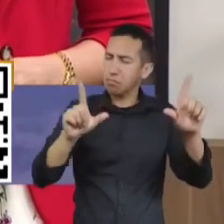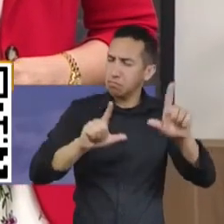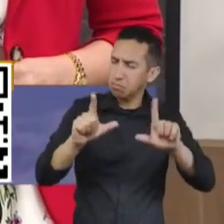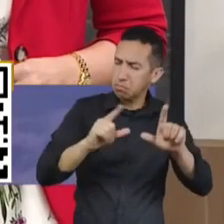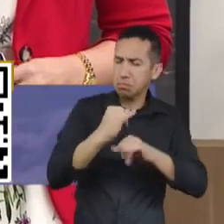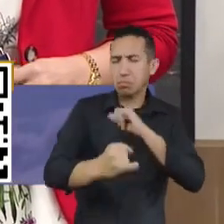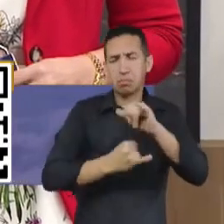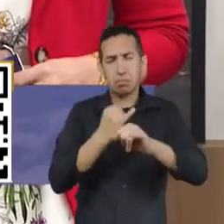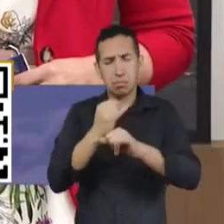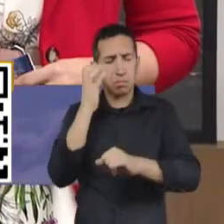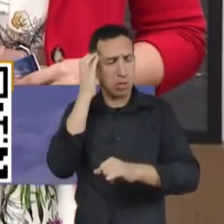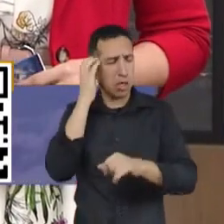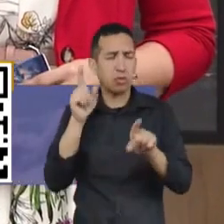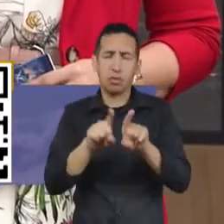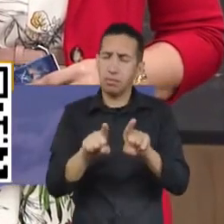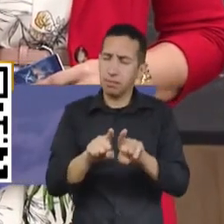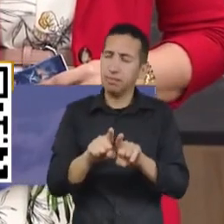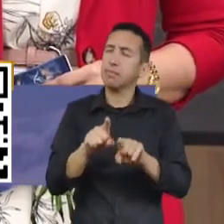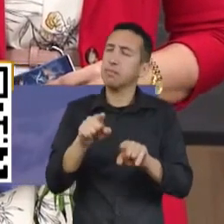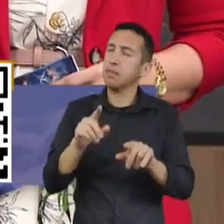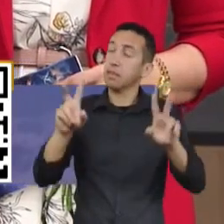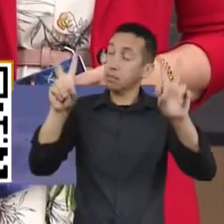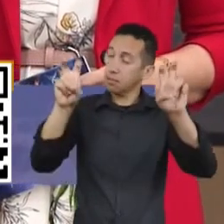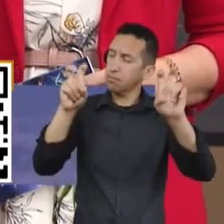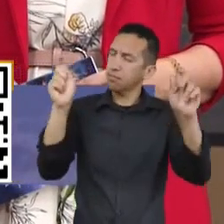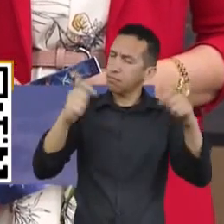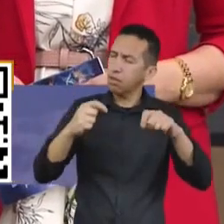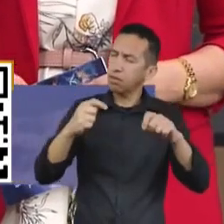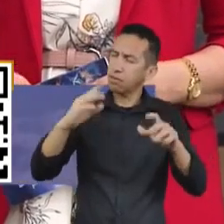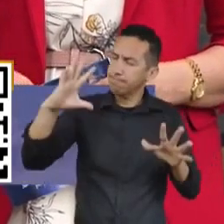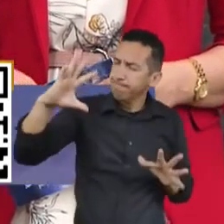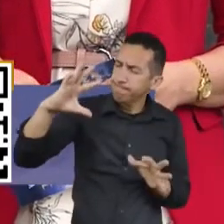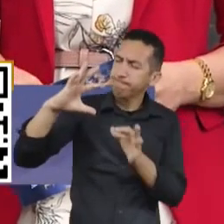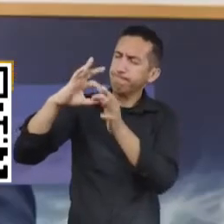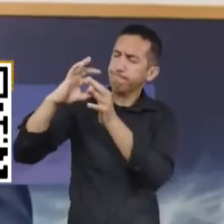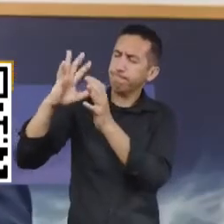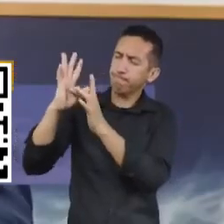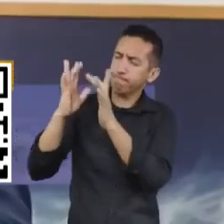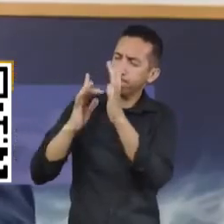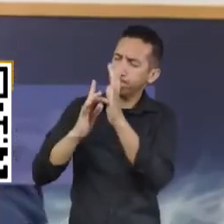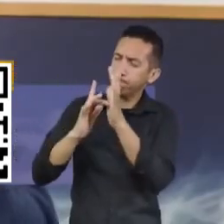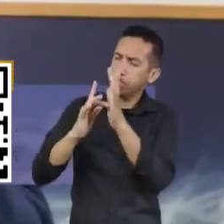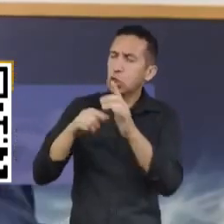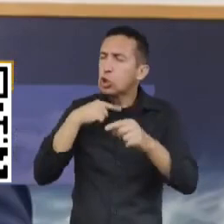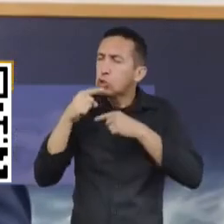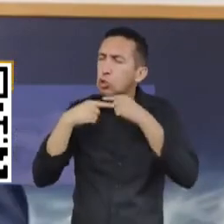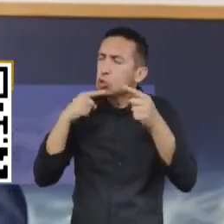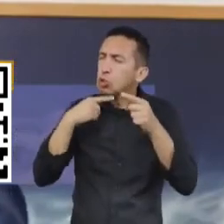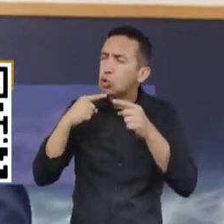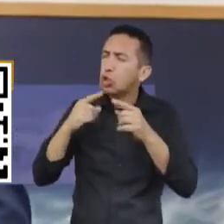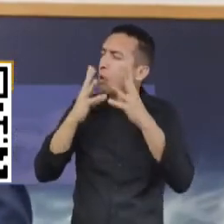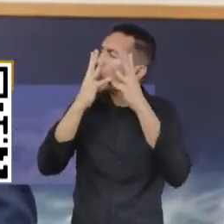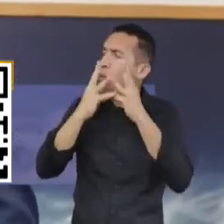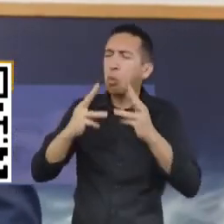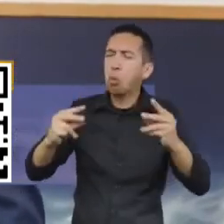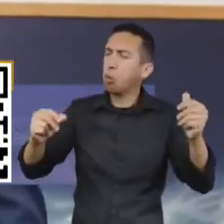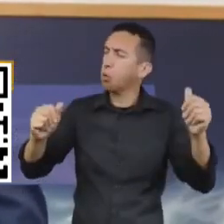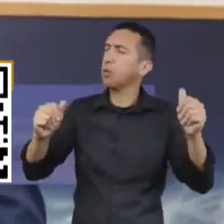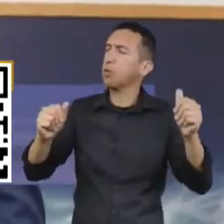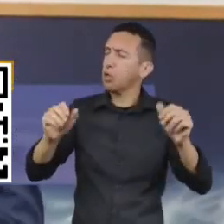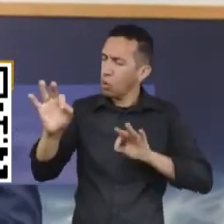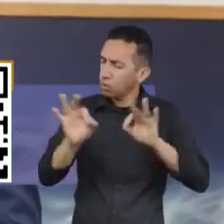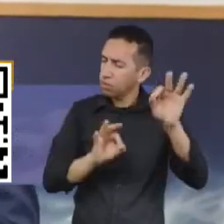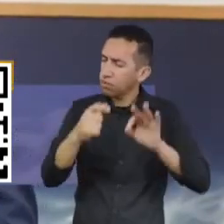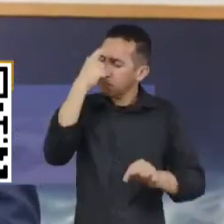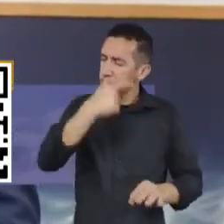pela TV também pelo rádio pela internet que esse tema possa nos aproximar mais de Jesus e possa também tirar nossas dúvidas e Nos